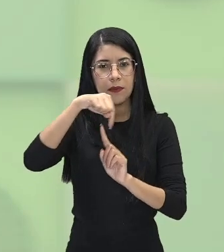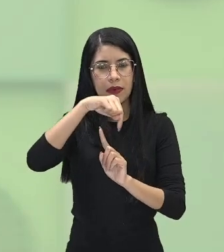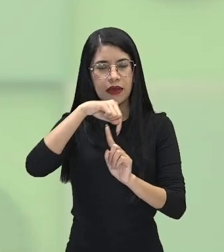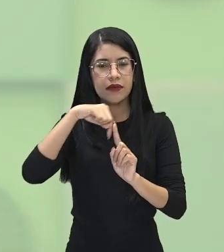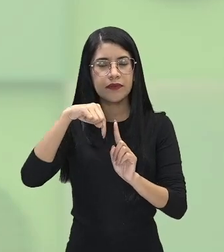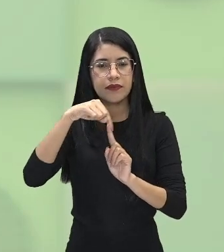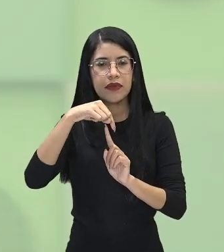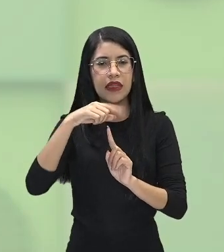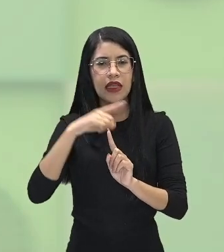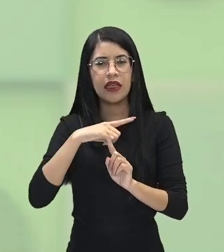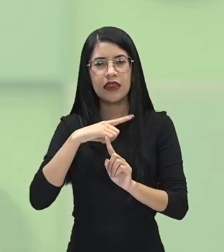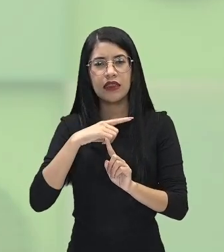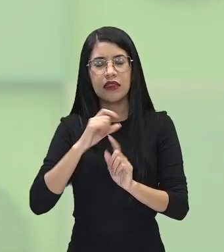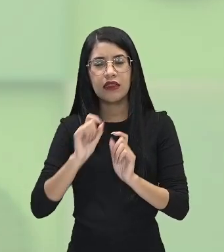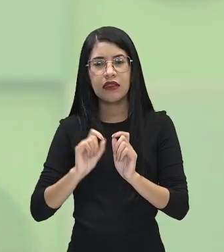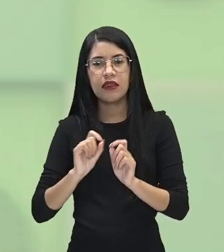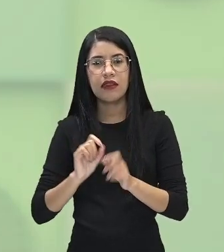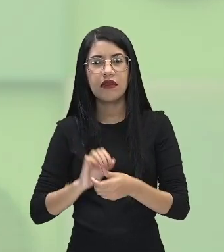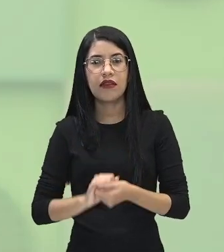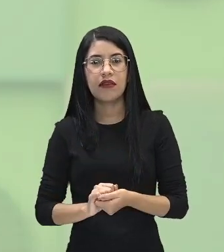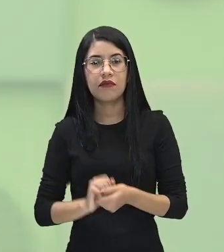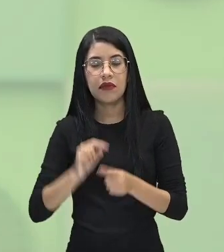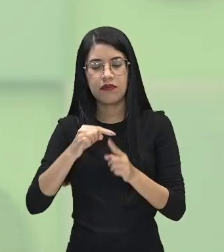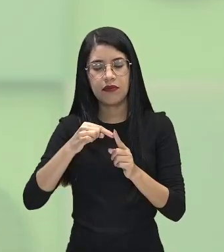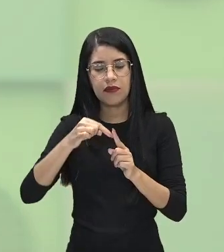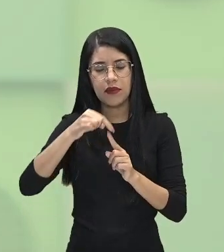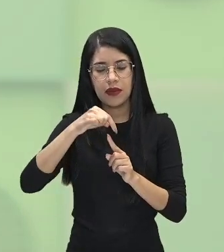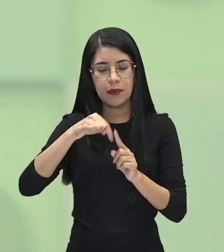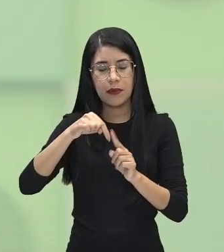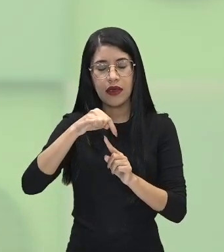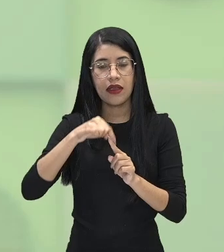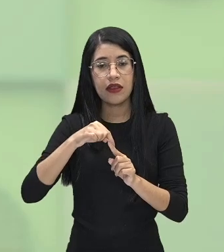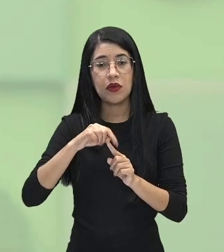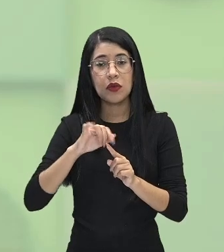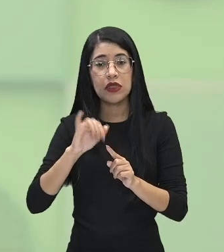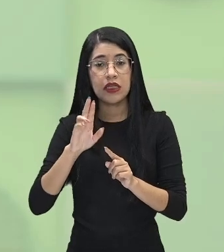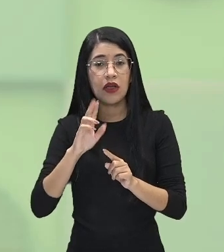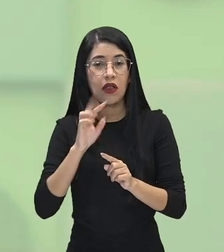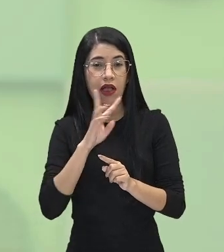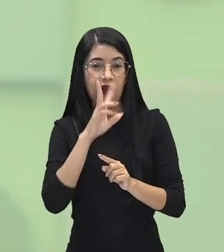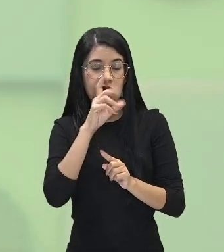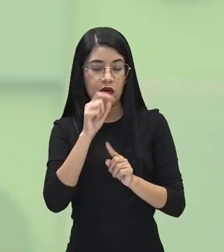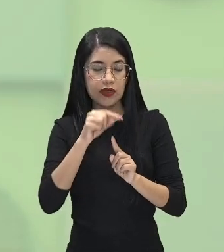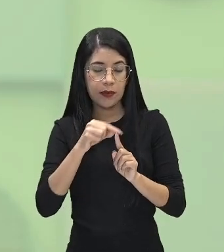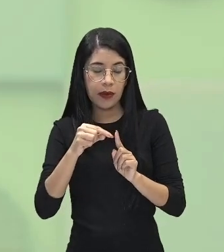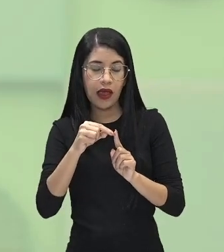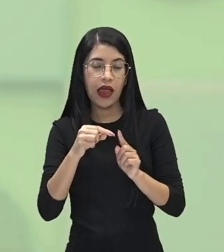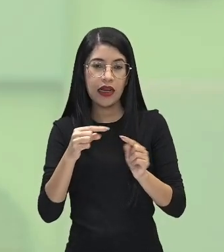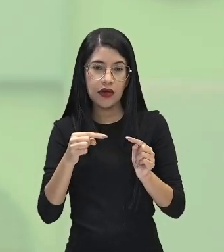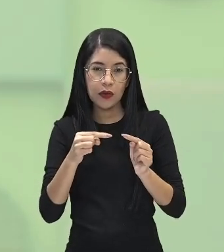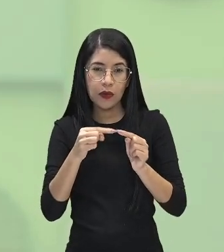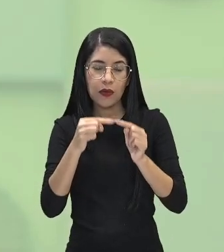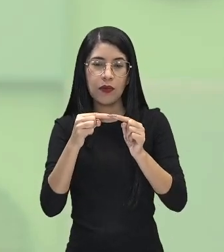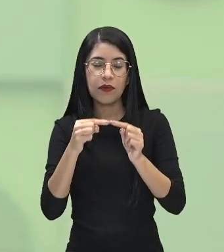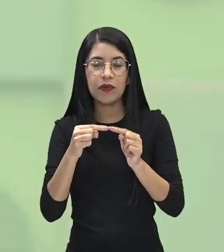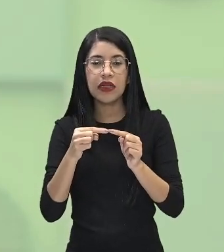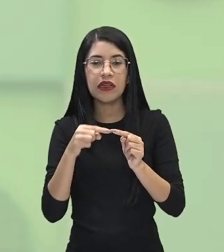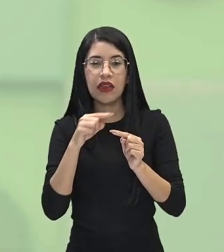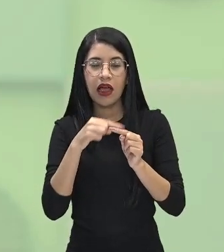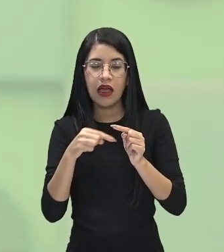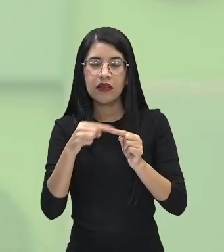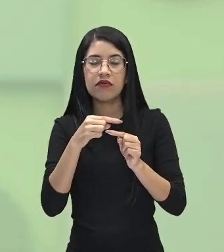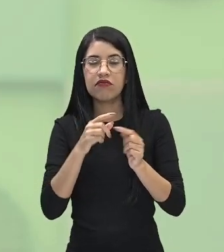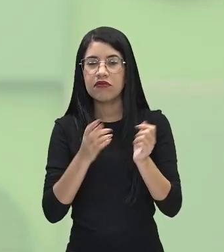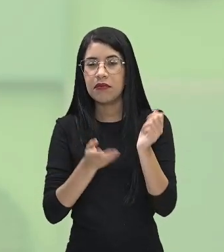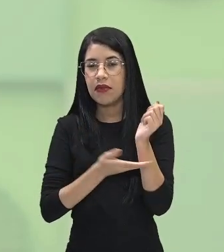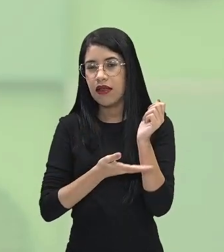Vários objetos ali que vão dar voltas, né? E quando você aplica a força nesse parafuso, ele vai se encaixar perfeitamente ali na madeira,